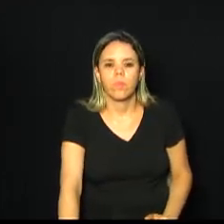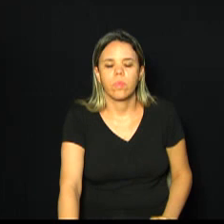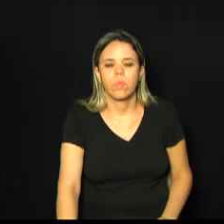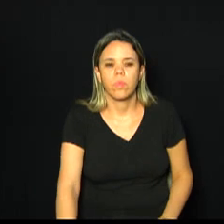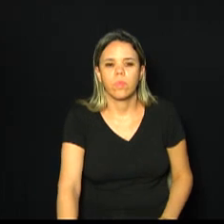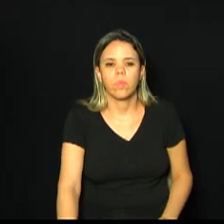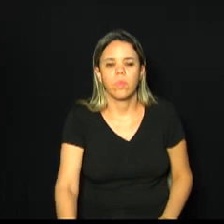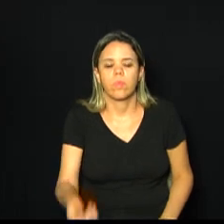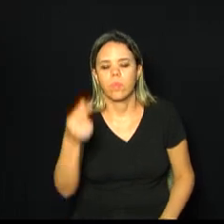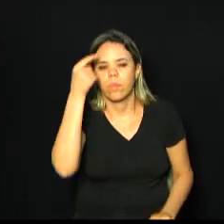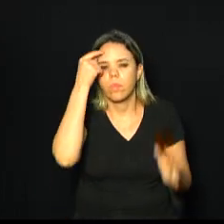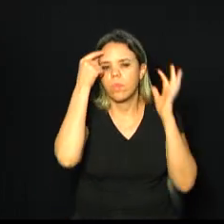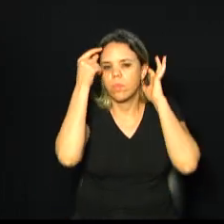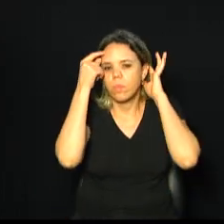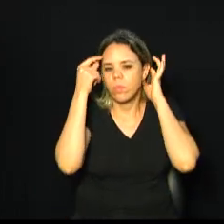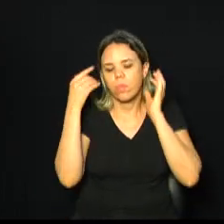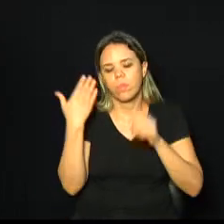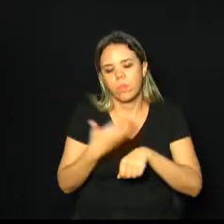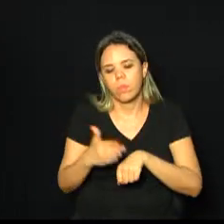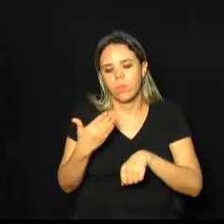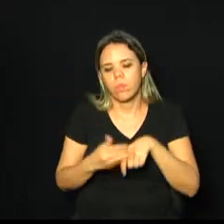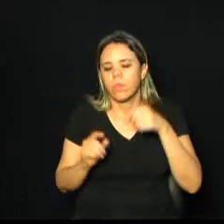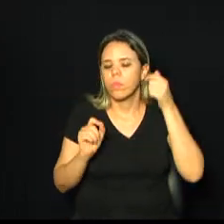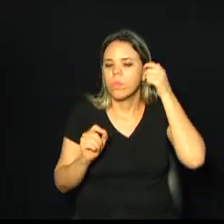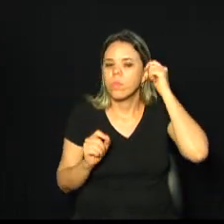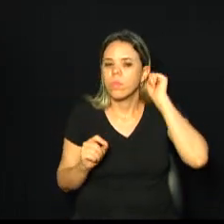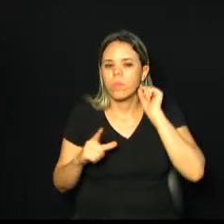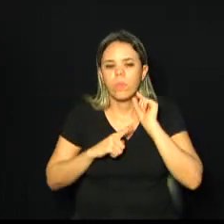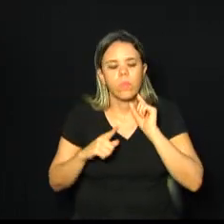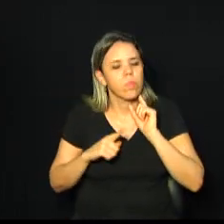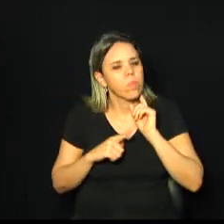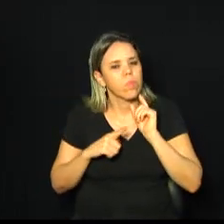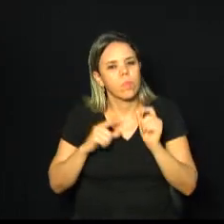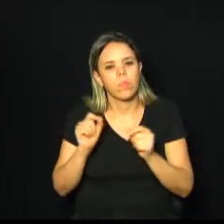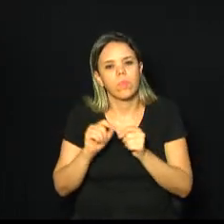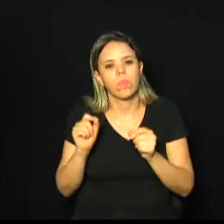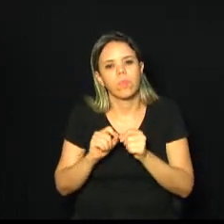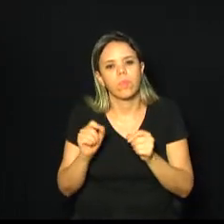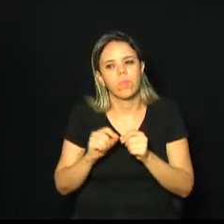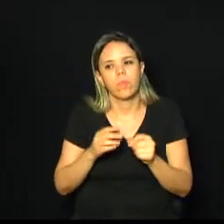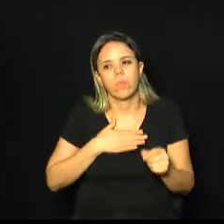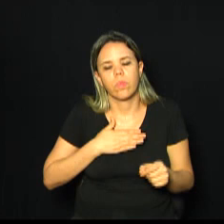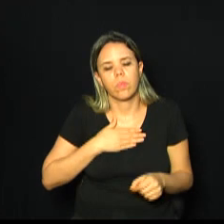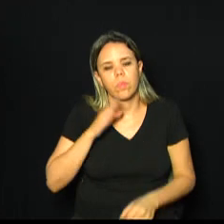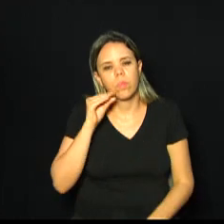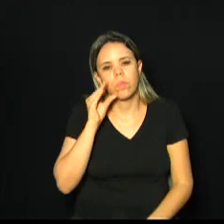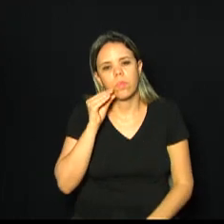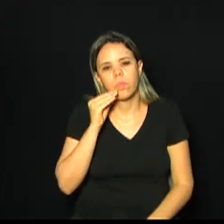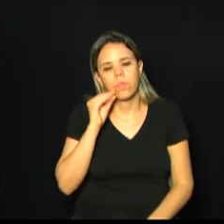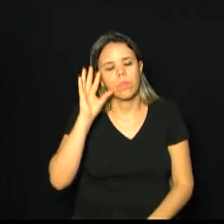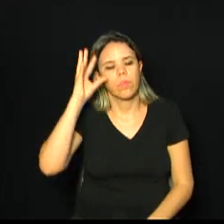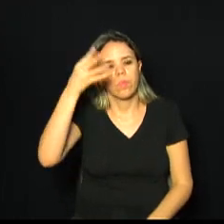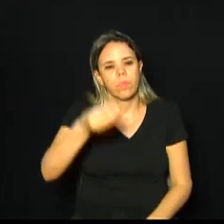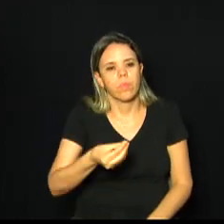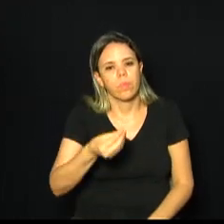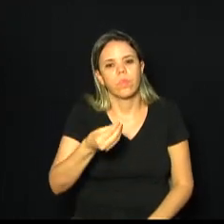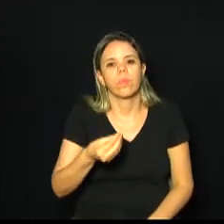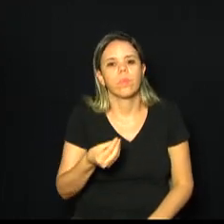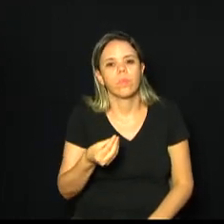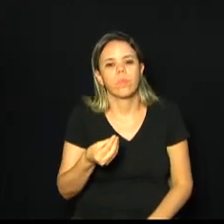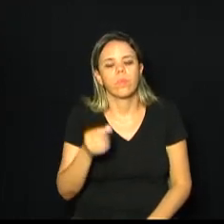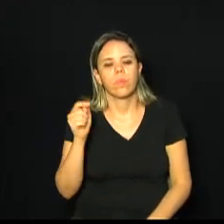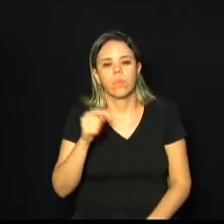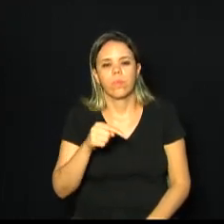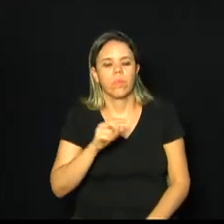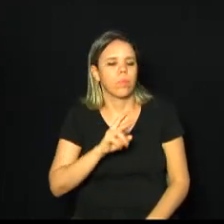A conscientização e o treinamento, o que é? Eu tenho que fazer com que os meus funcionários entendam que